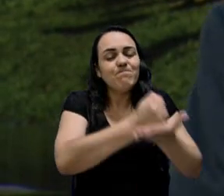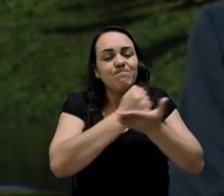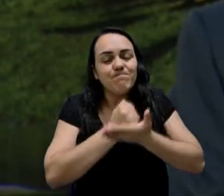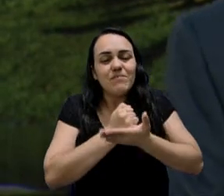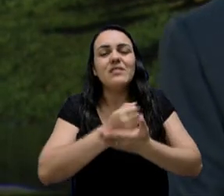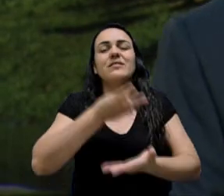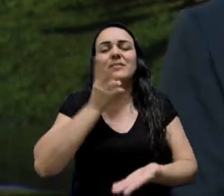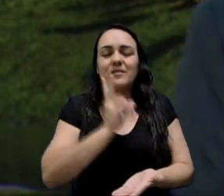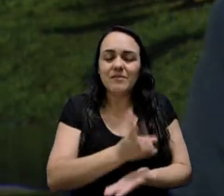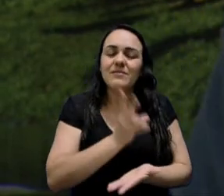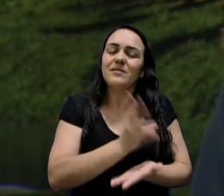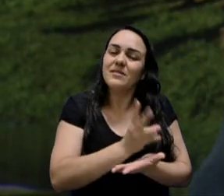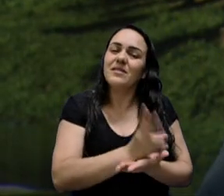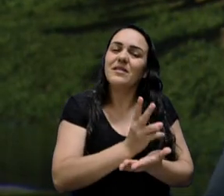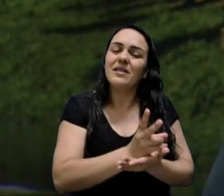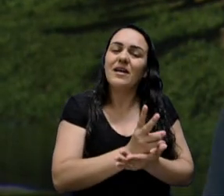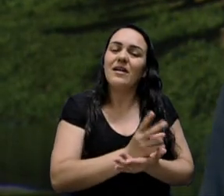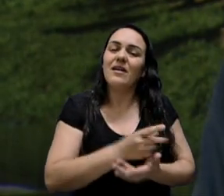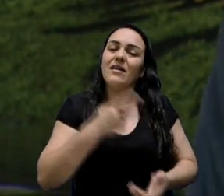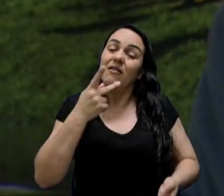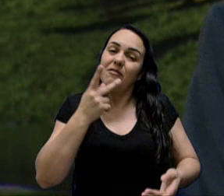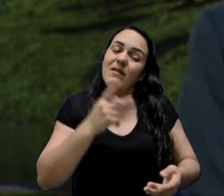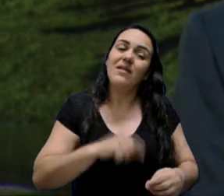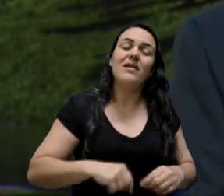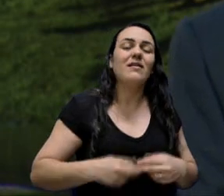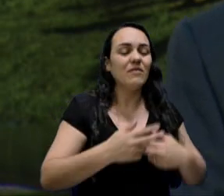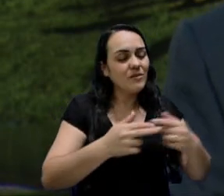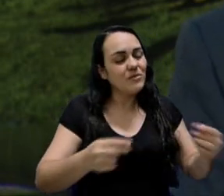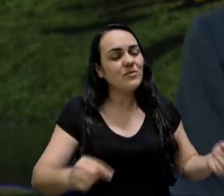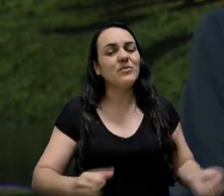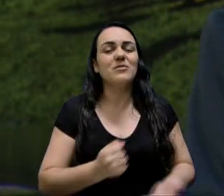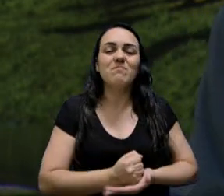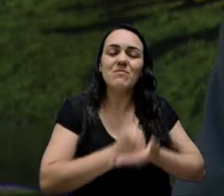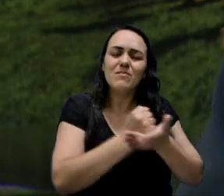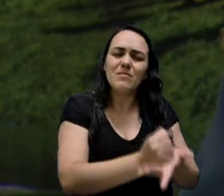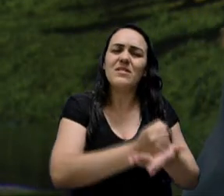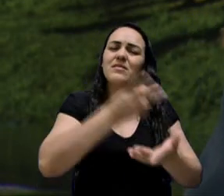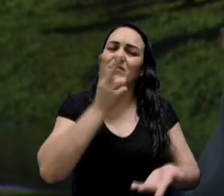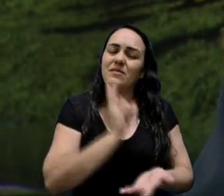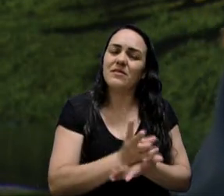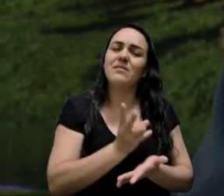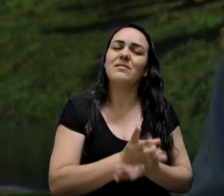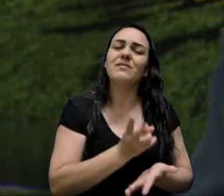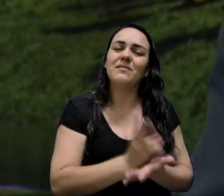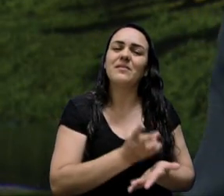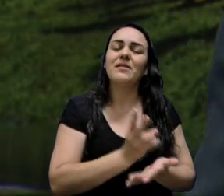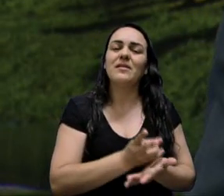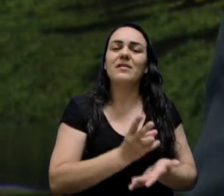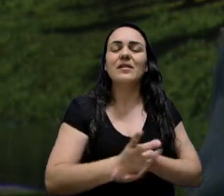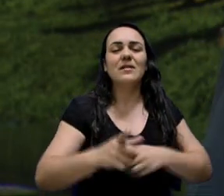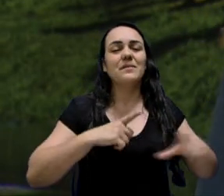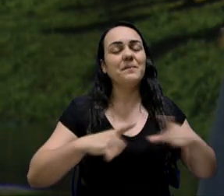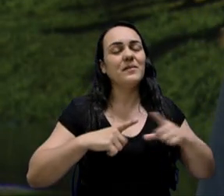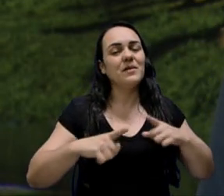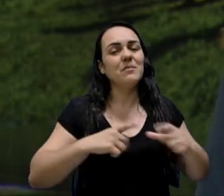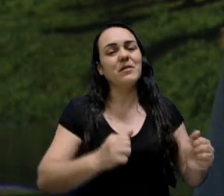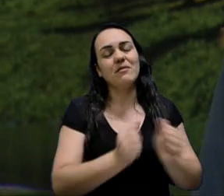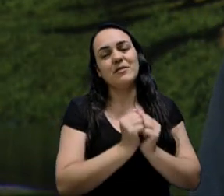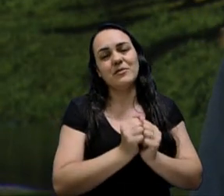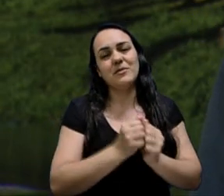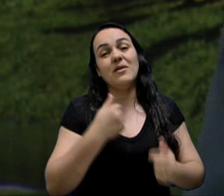Osmar temperava a minha fala, corrigia o meu português e dizia se estava adequado ou não. Osmar, hoje eu vou falar de